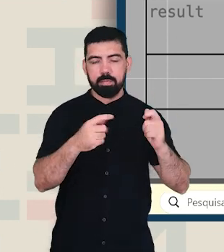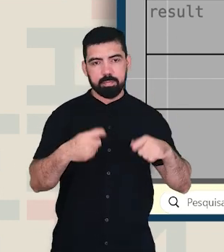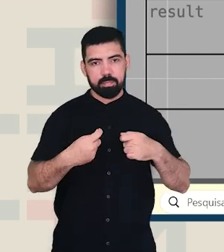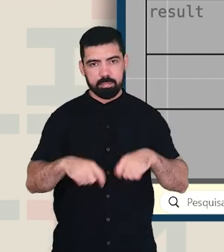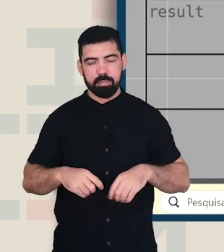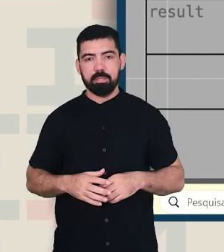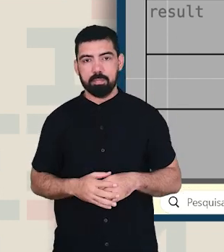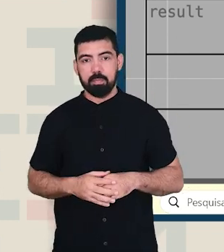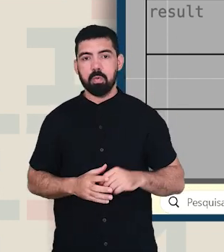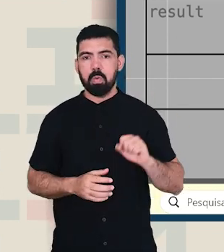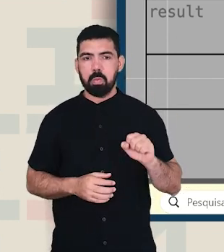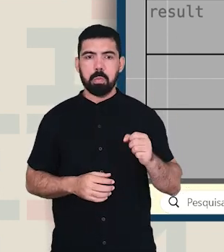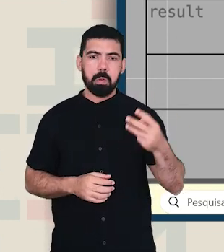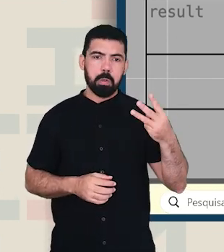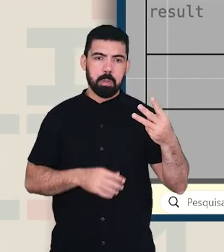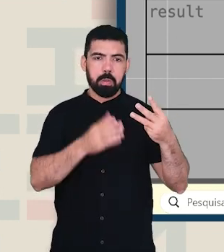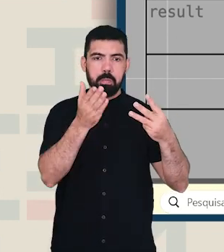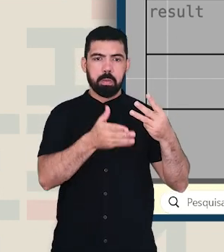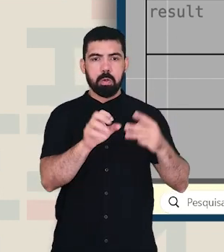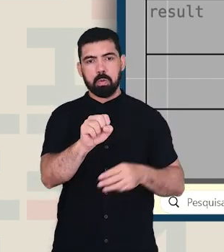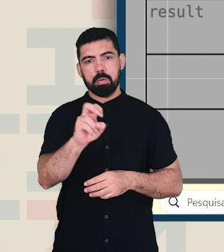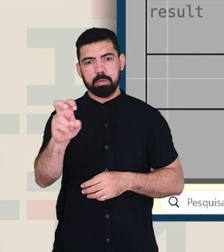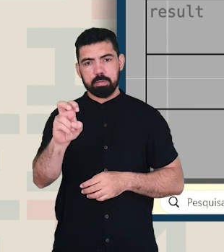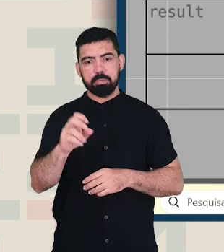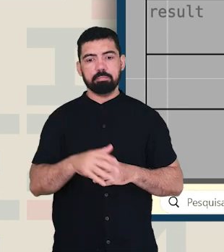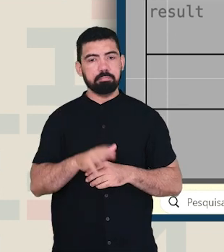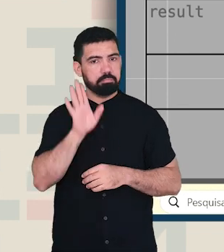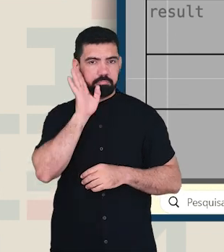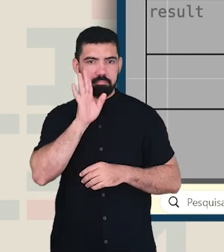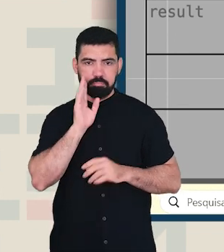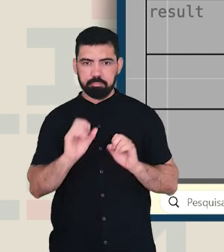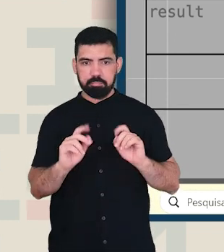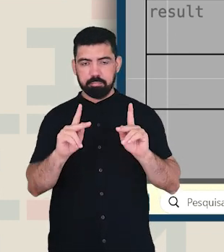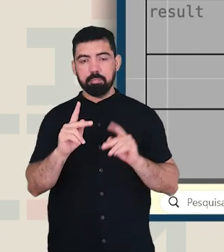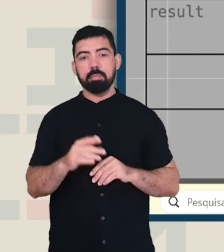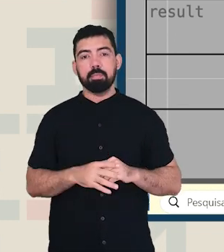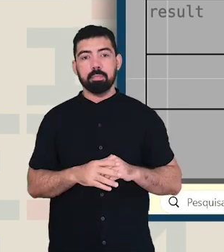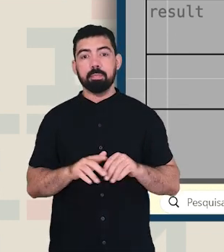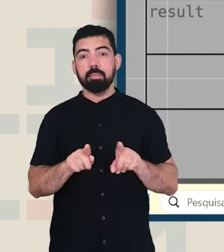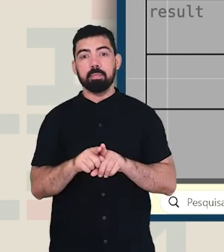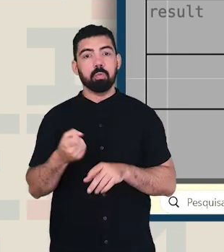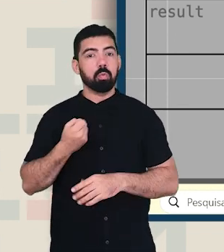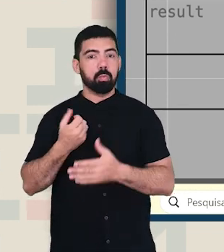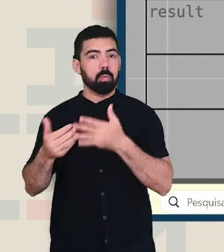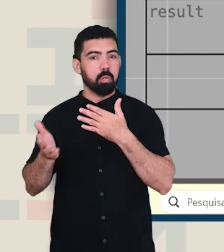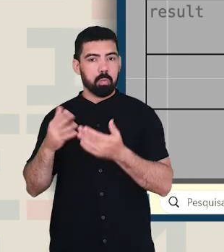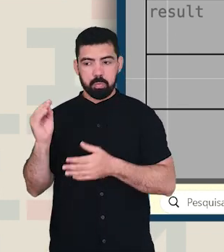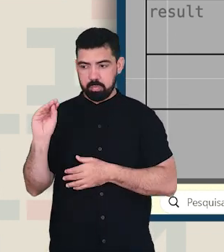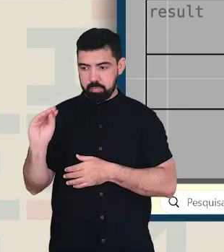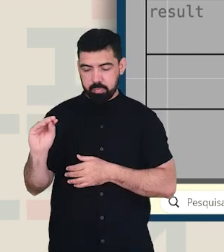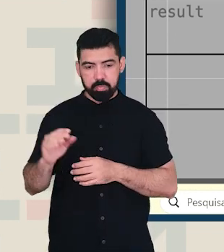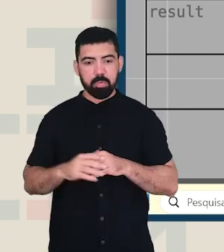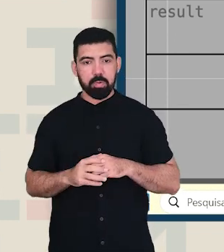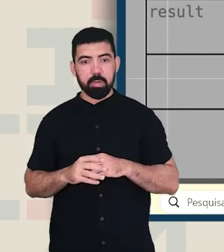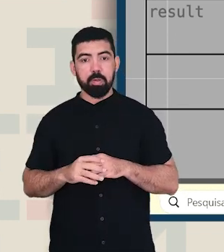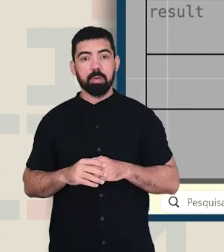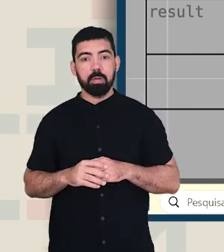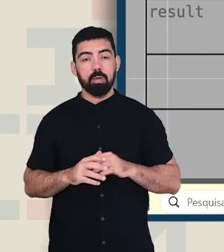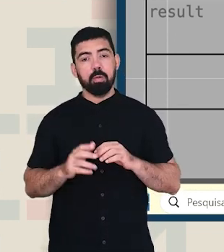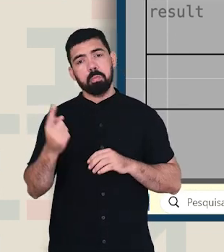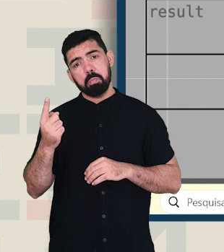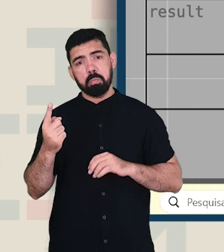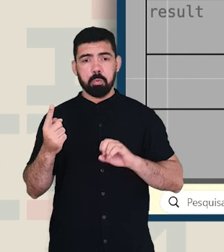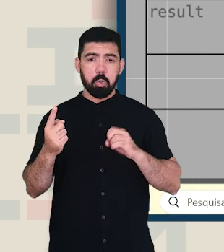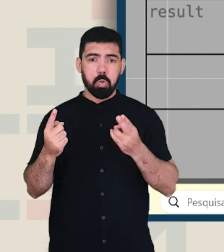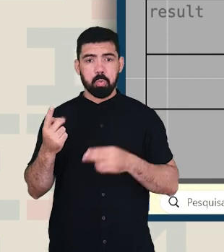posso botar 385, está legal. Vamos botar um número qualquer aqui. E apenas um ou